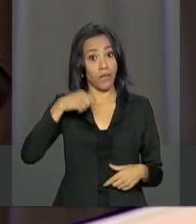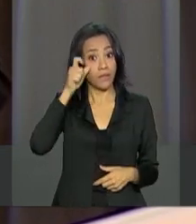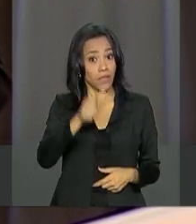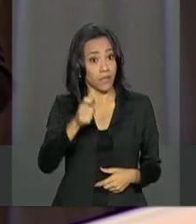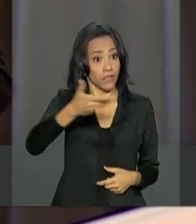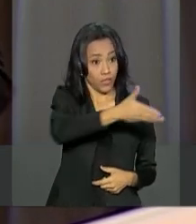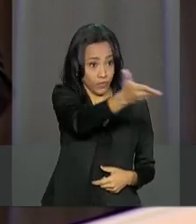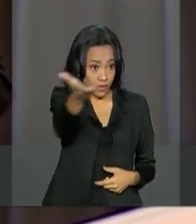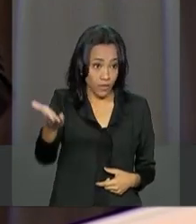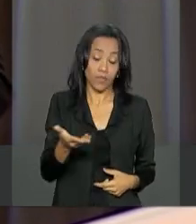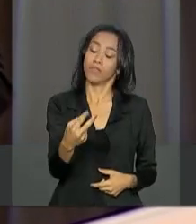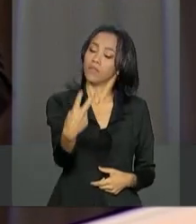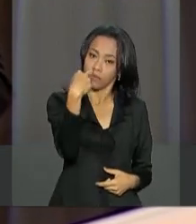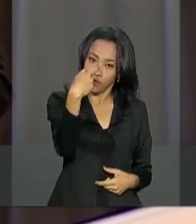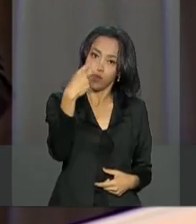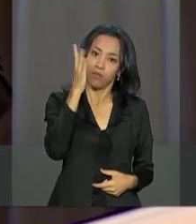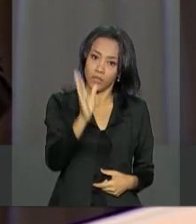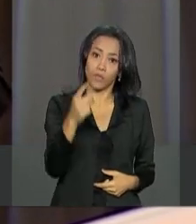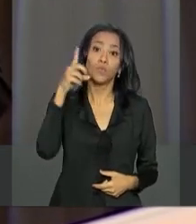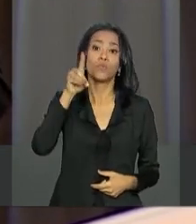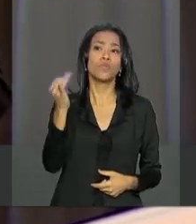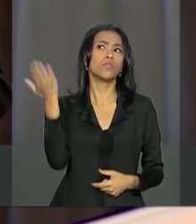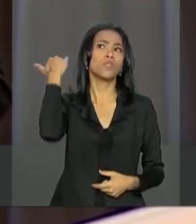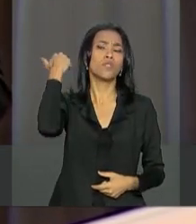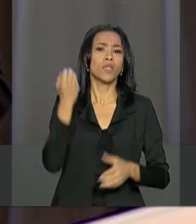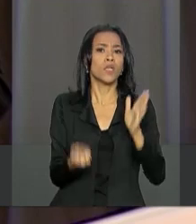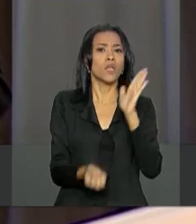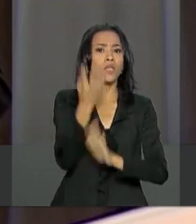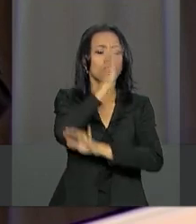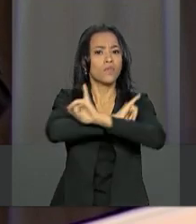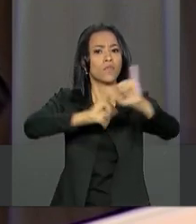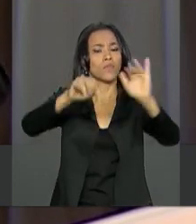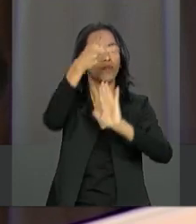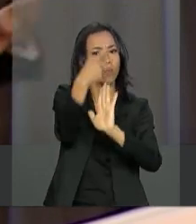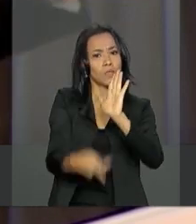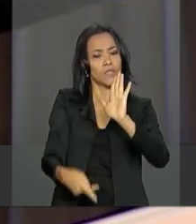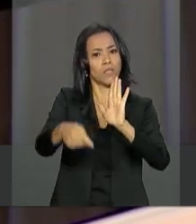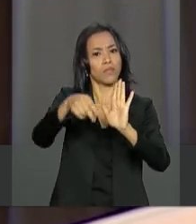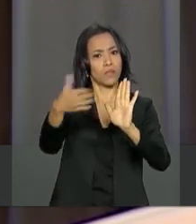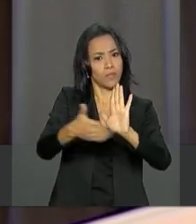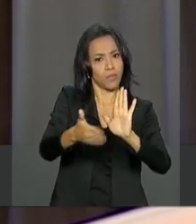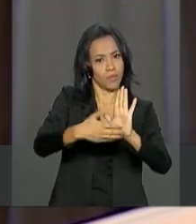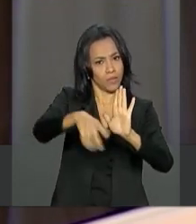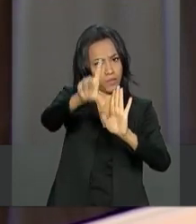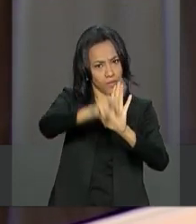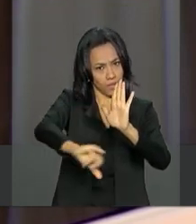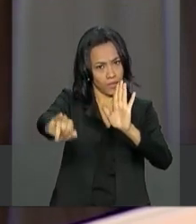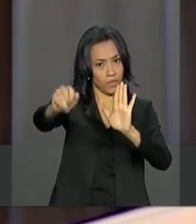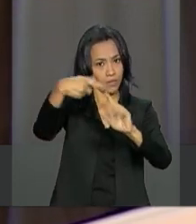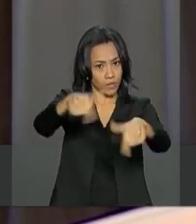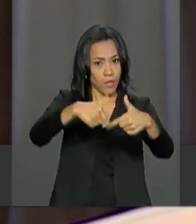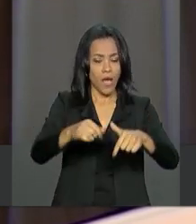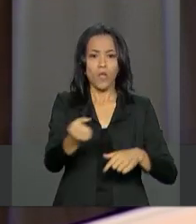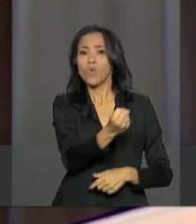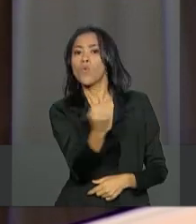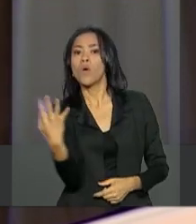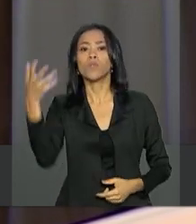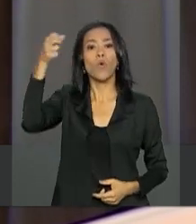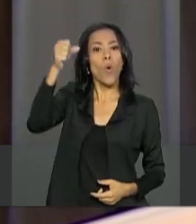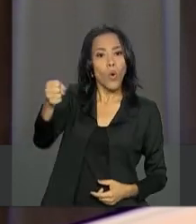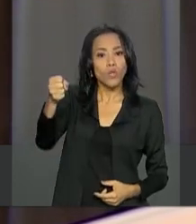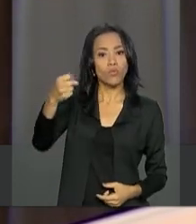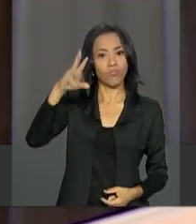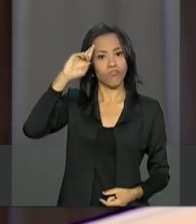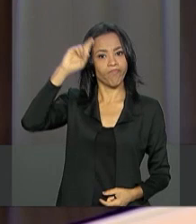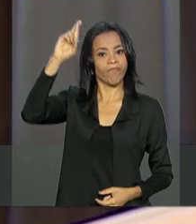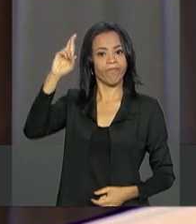dia que nós lançamos o projeto da reforma trabalhista, falaram 8 empresários de um lado, até